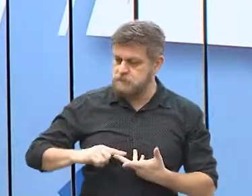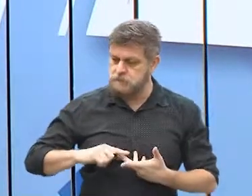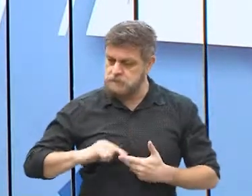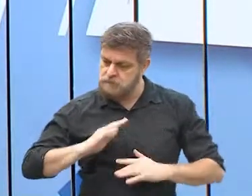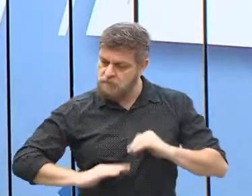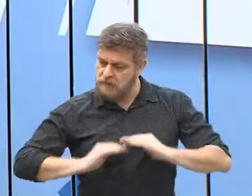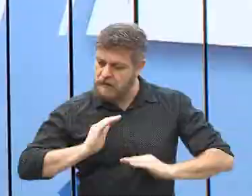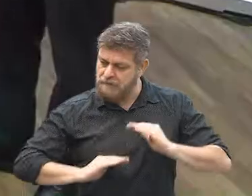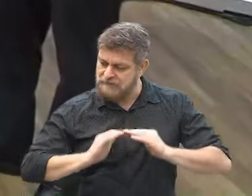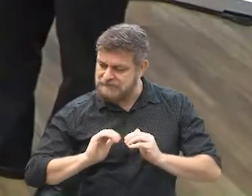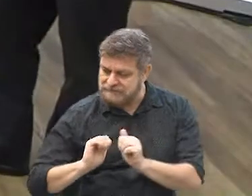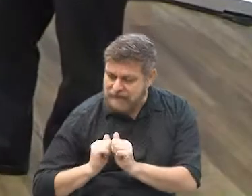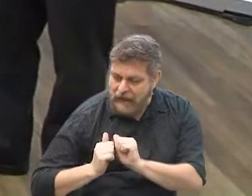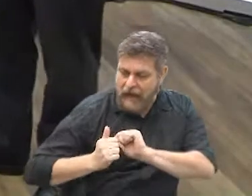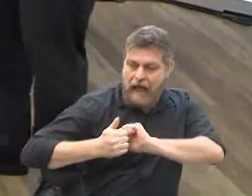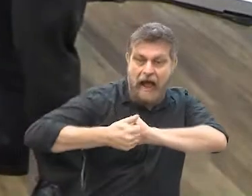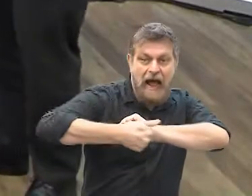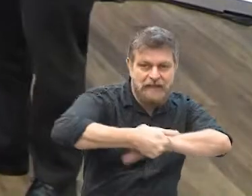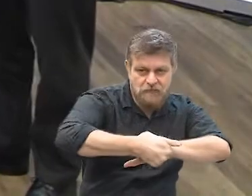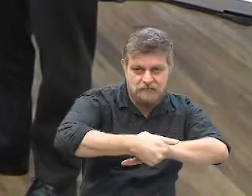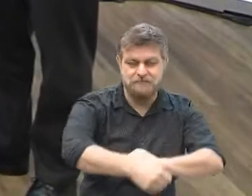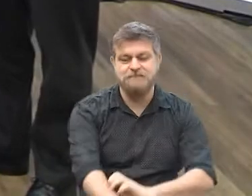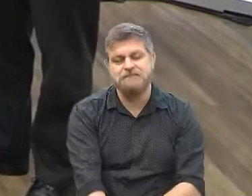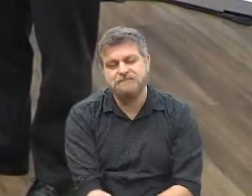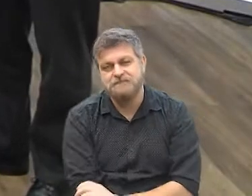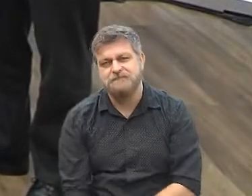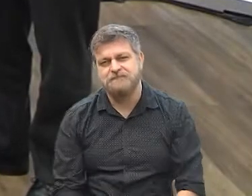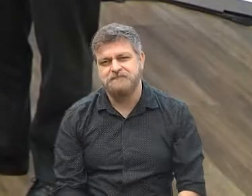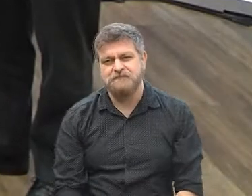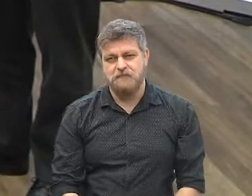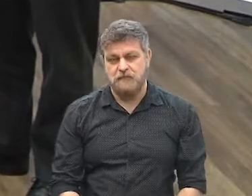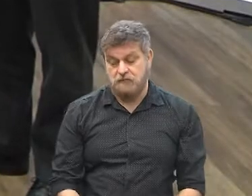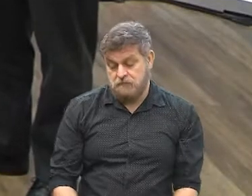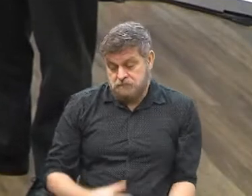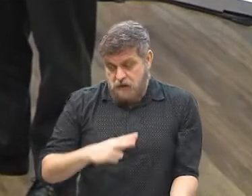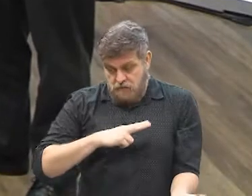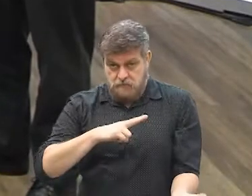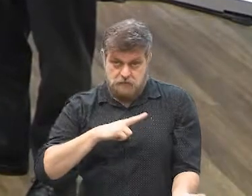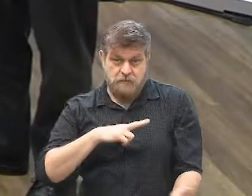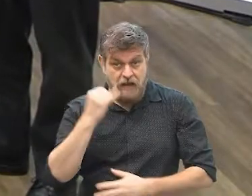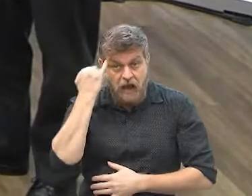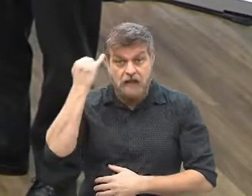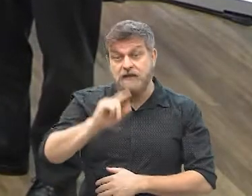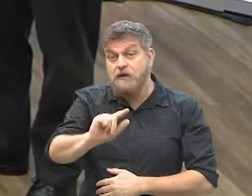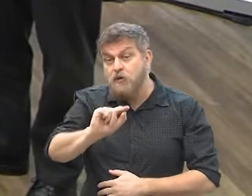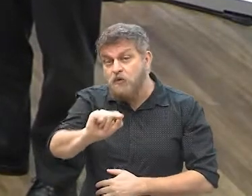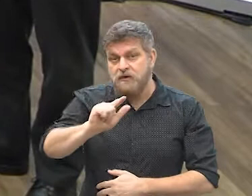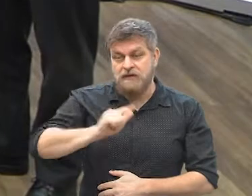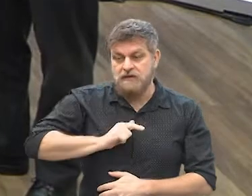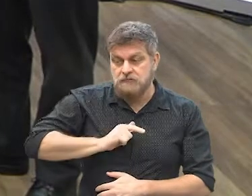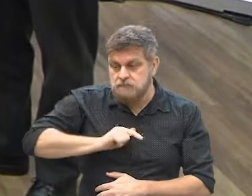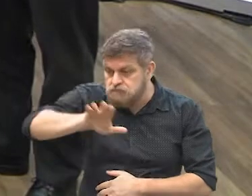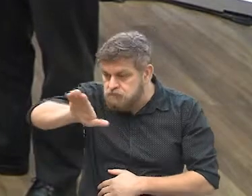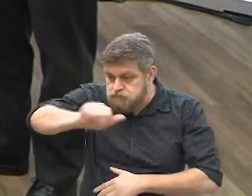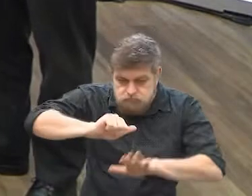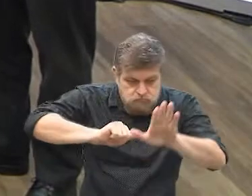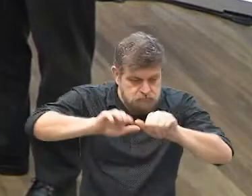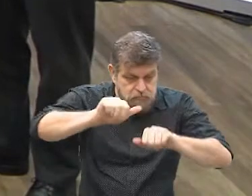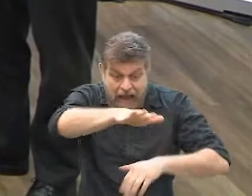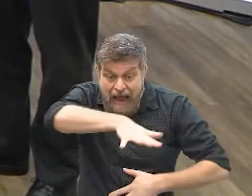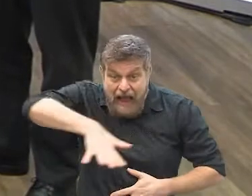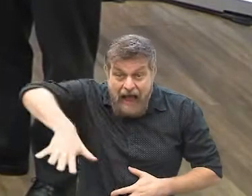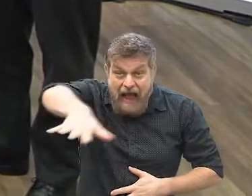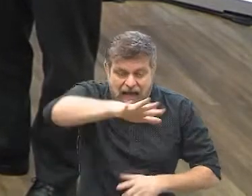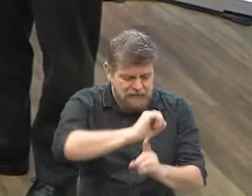procedimentos. Vão ter que se readequar. Se readequar. Mas, particularmente, a ideia é chamar os setores da